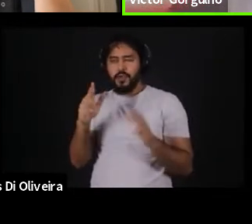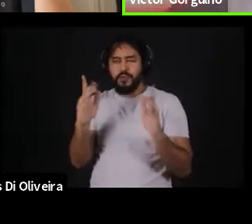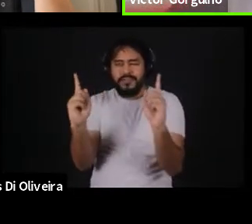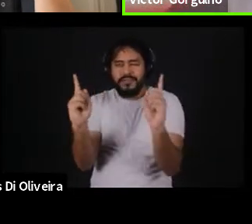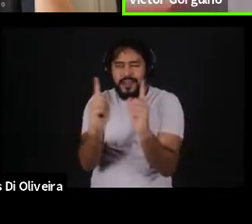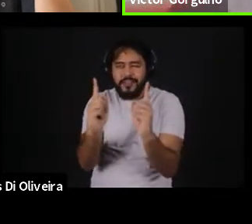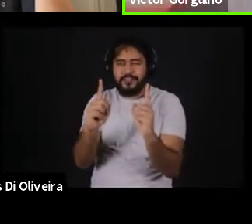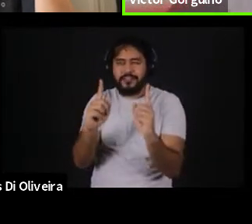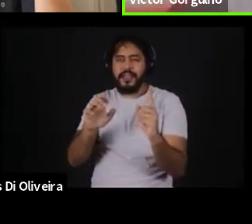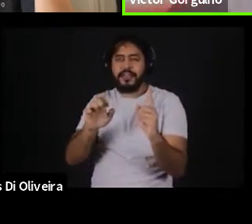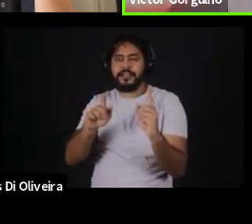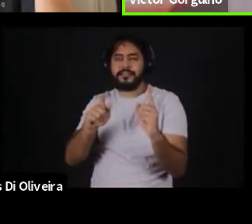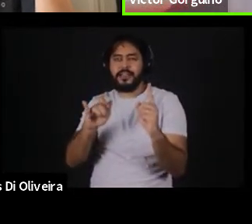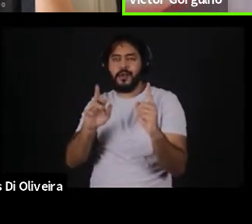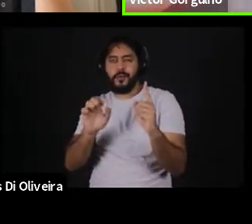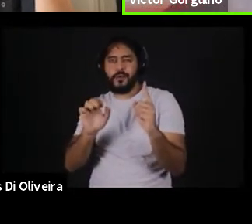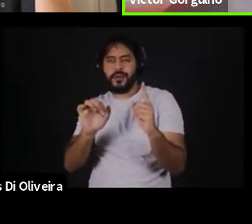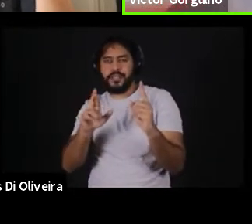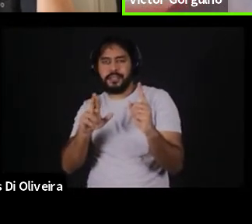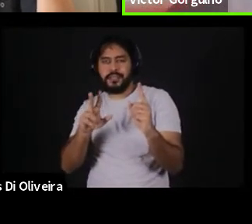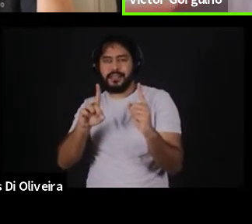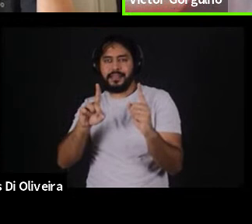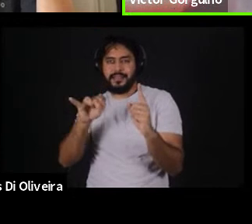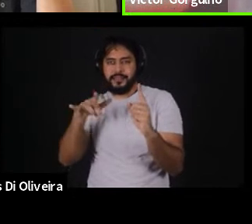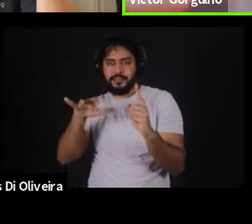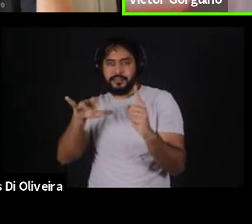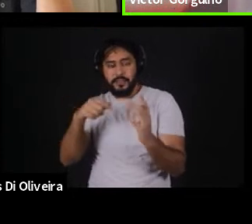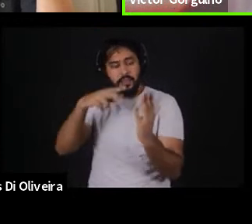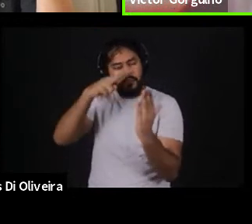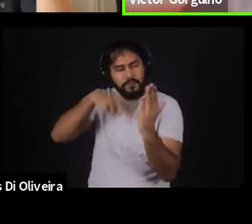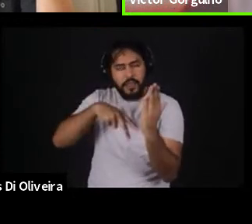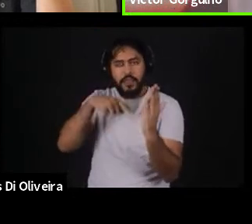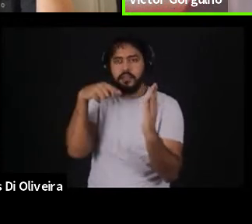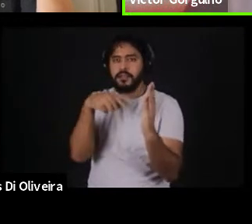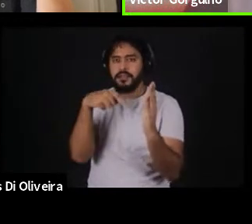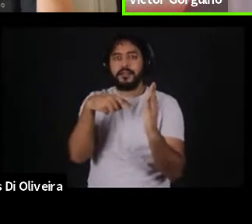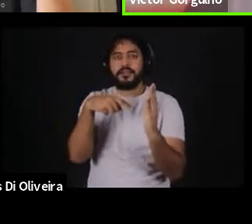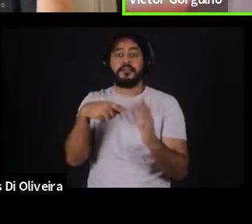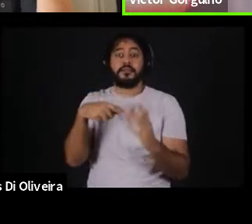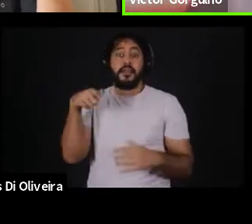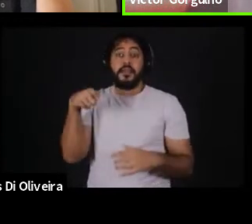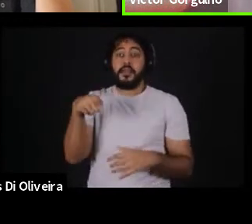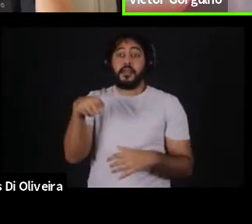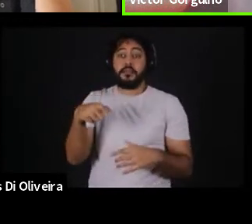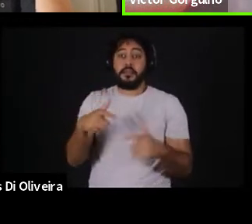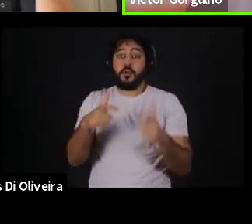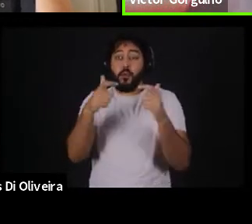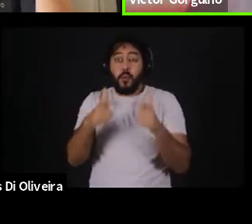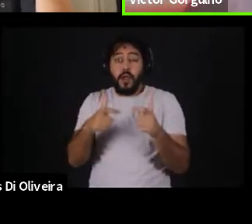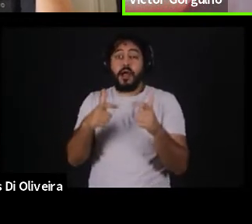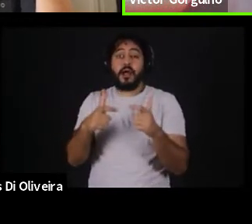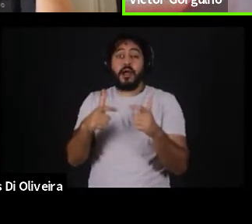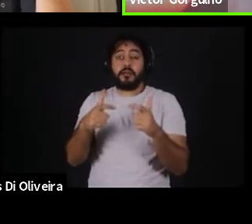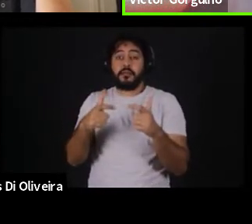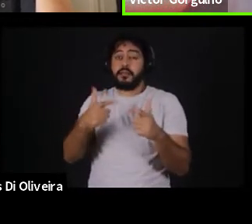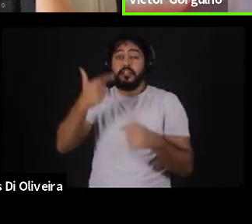próprio título desse livro do André, Exaurir a Dança, esse lugar da exaustão, da